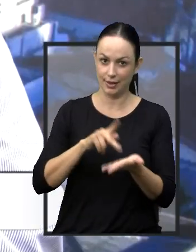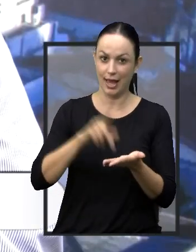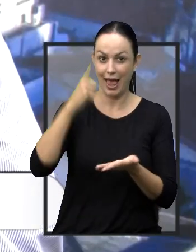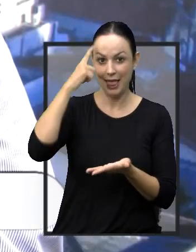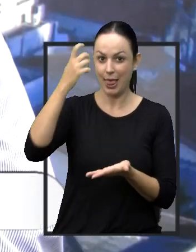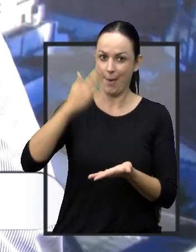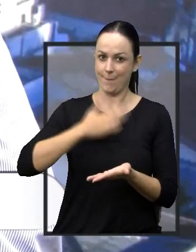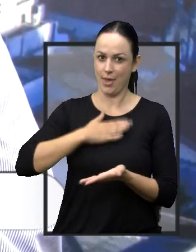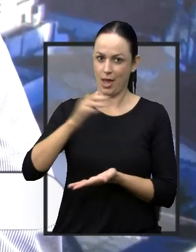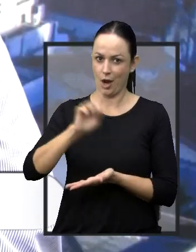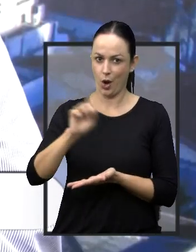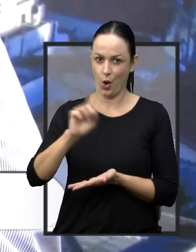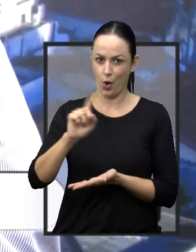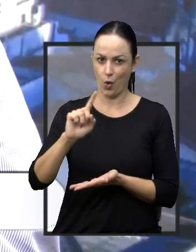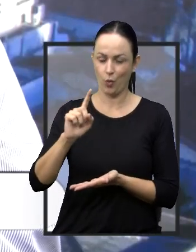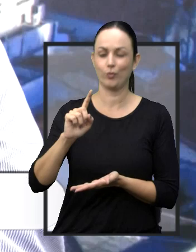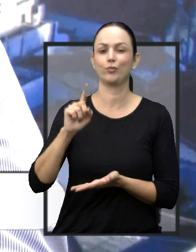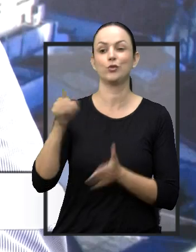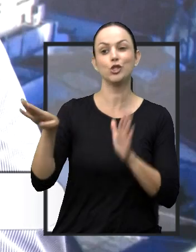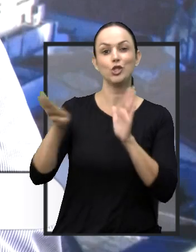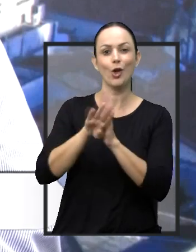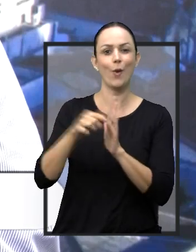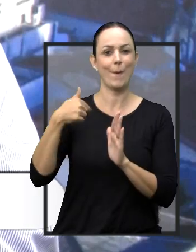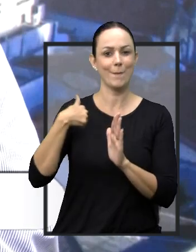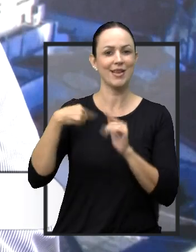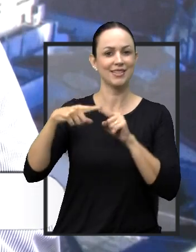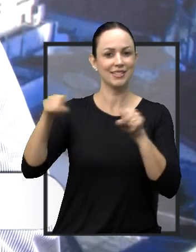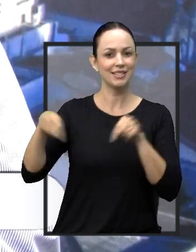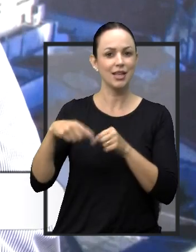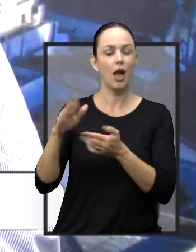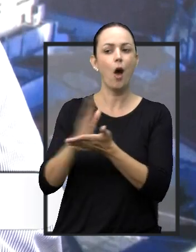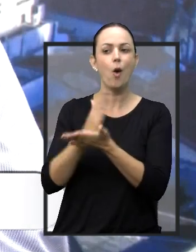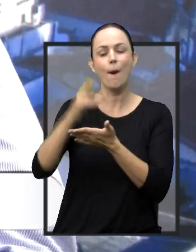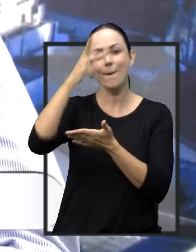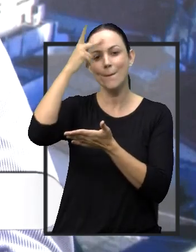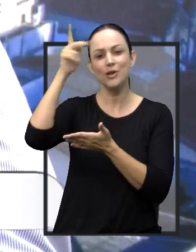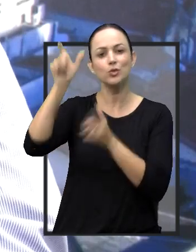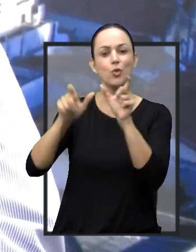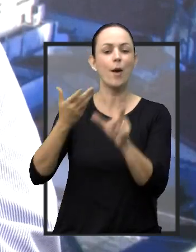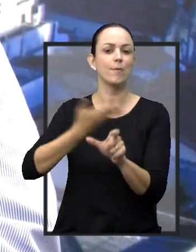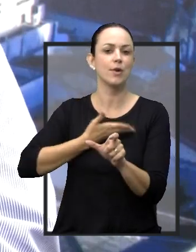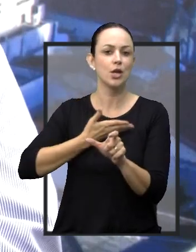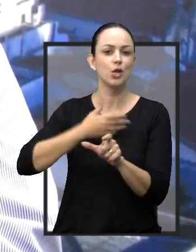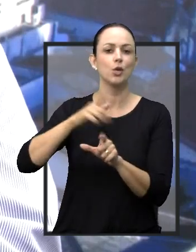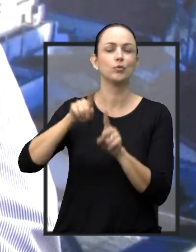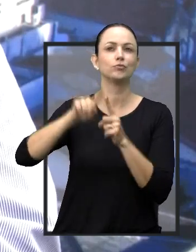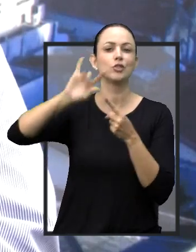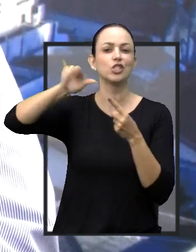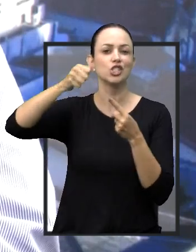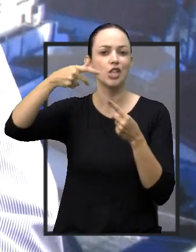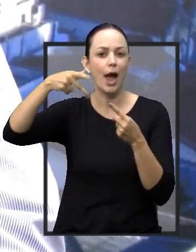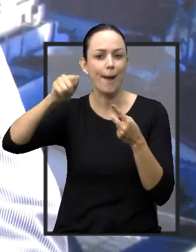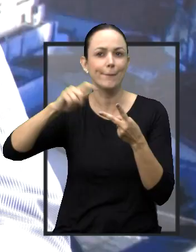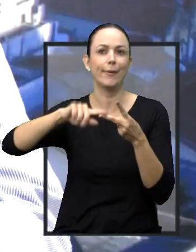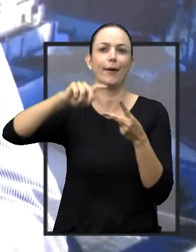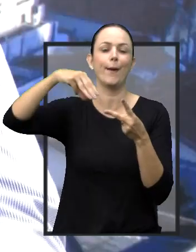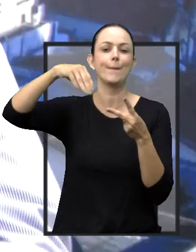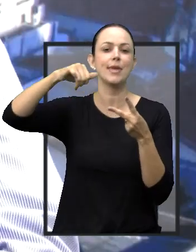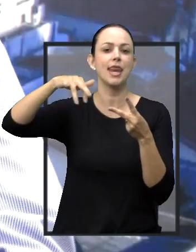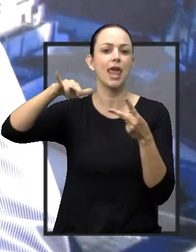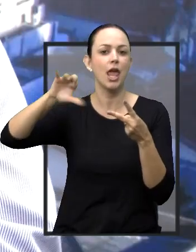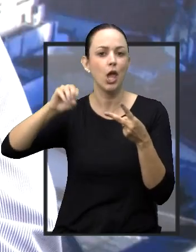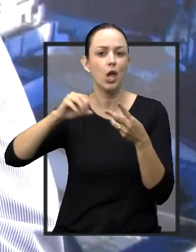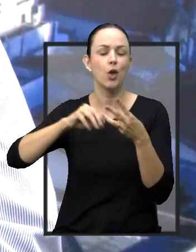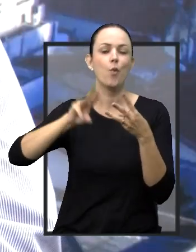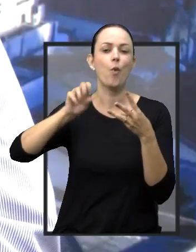né? Ela veio até o meu gabinete por alguns colegas, né? Inicialmente o Japa, depois o Mineiro me trouxe, o próprio